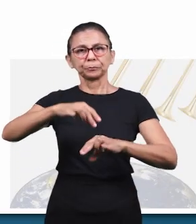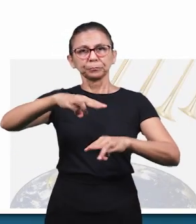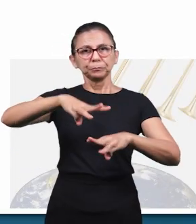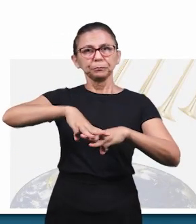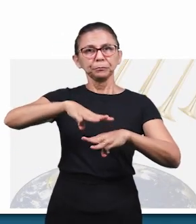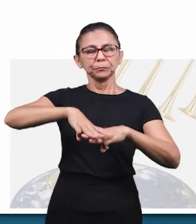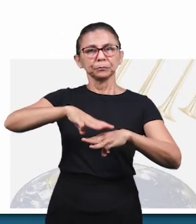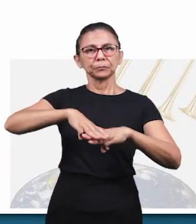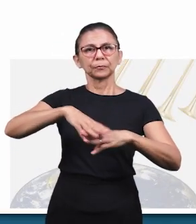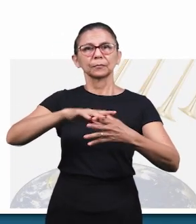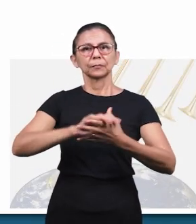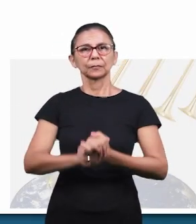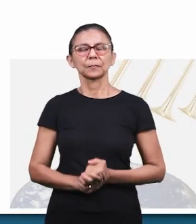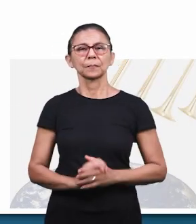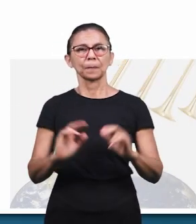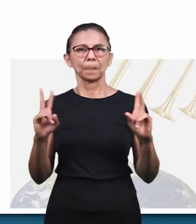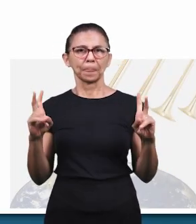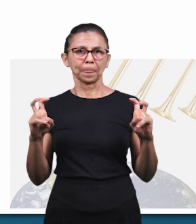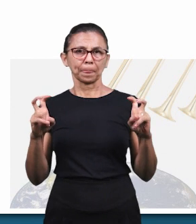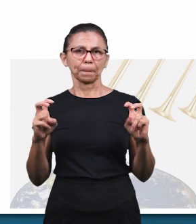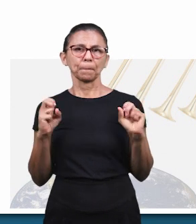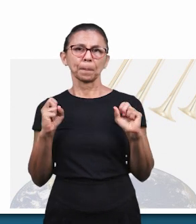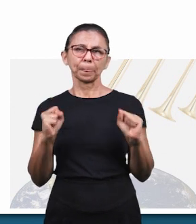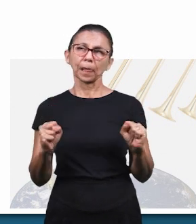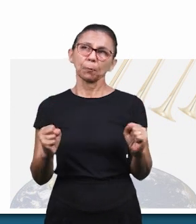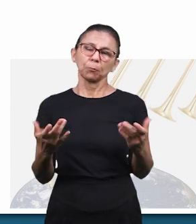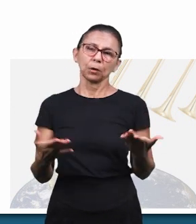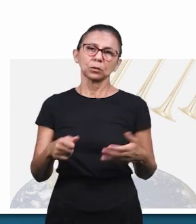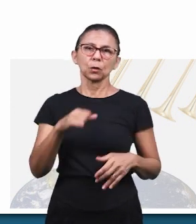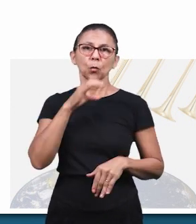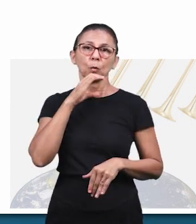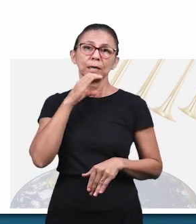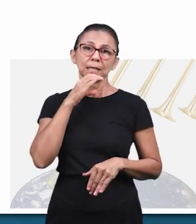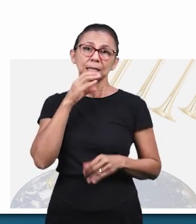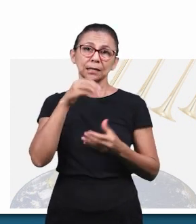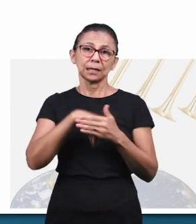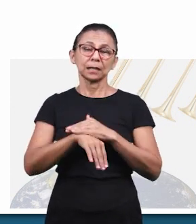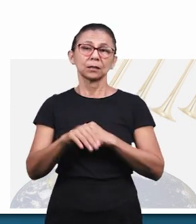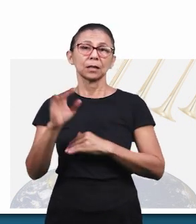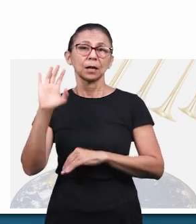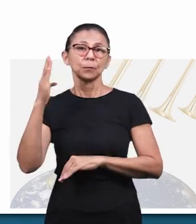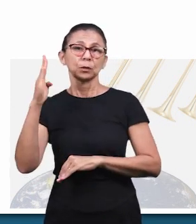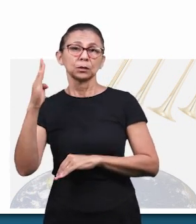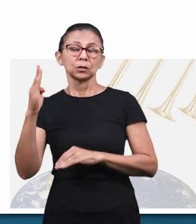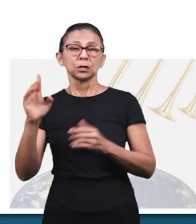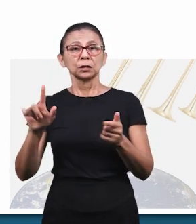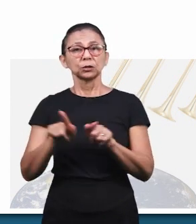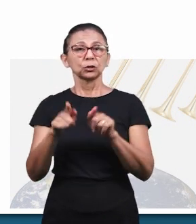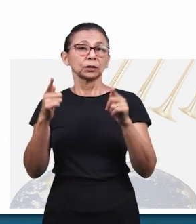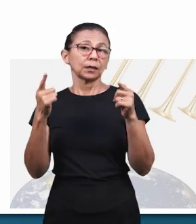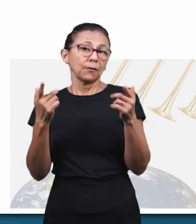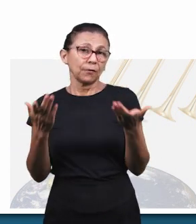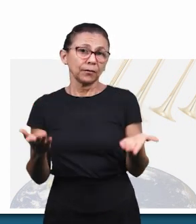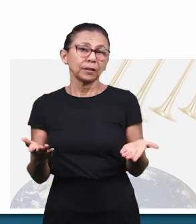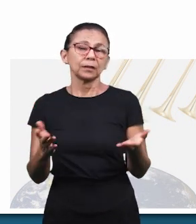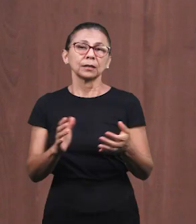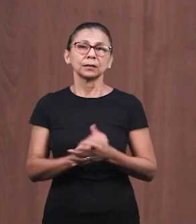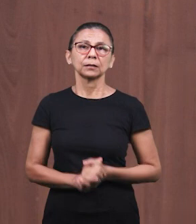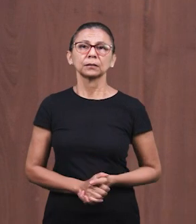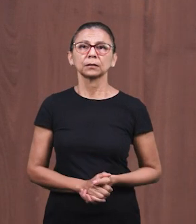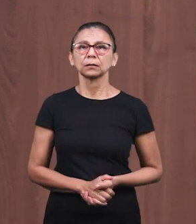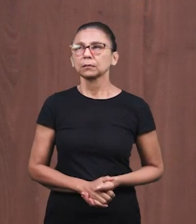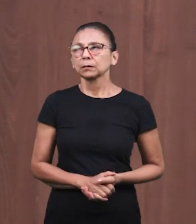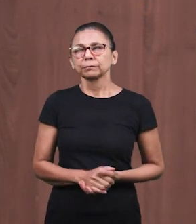prova de matemática, o enunciado da questão também pode abordar conhecimentos da biologia, da geografia, portanto,